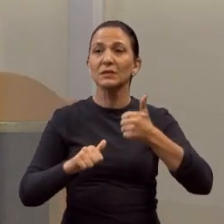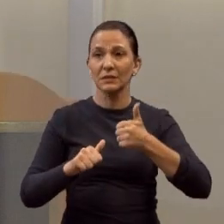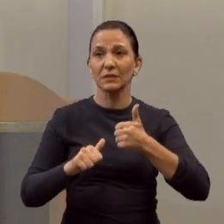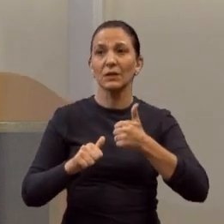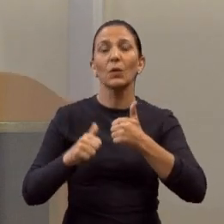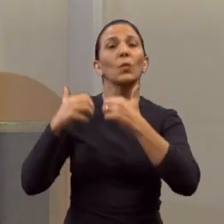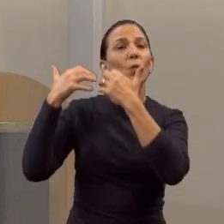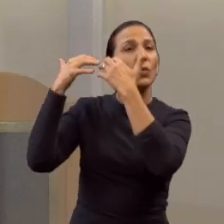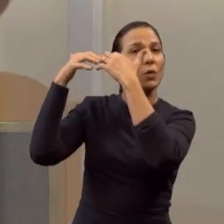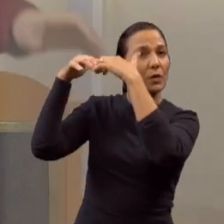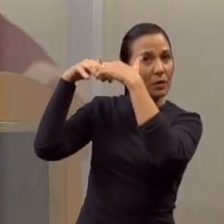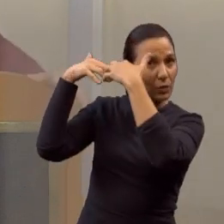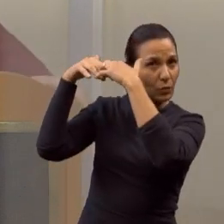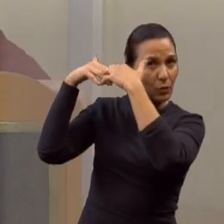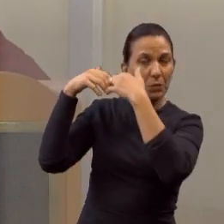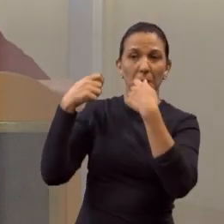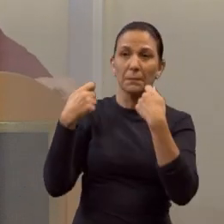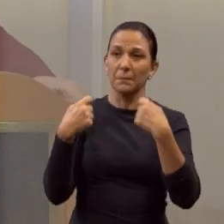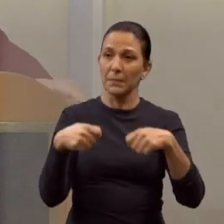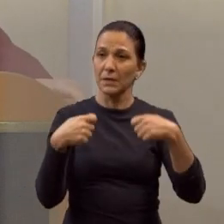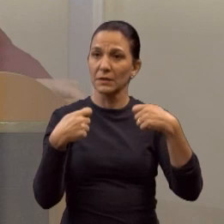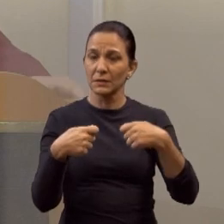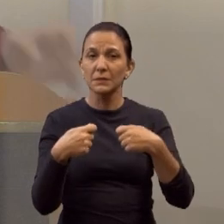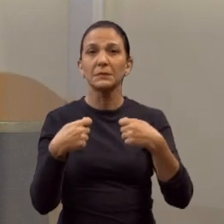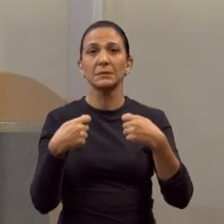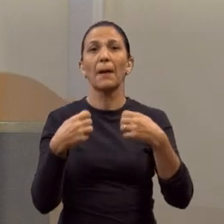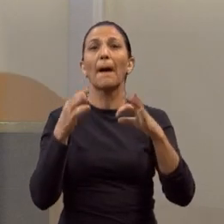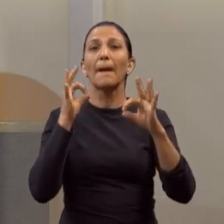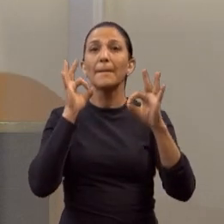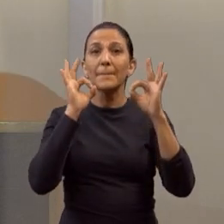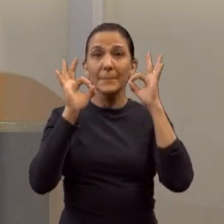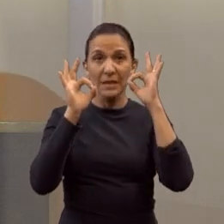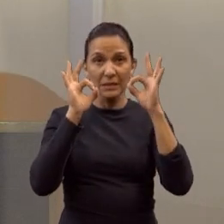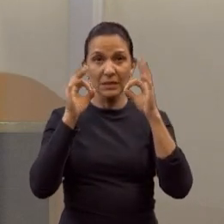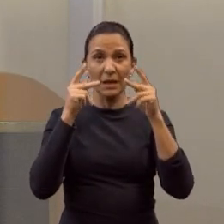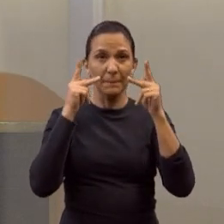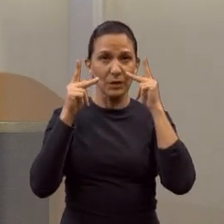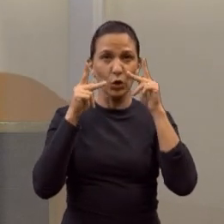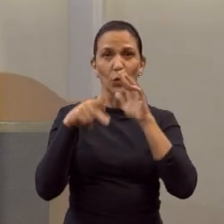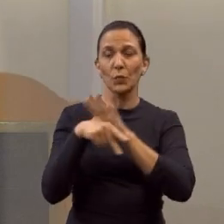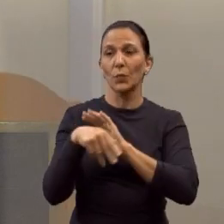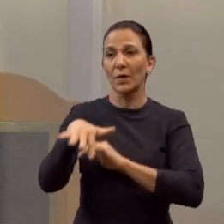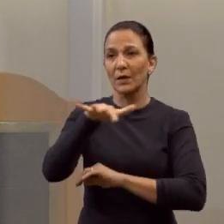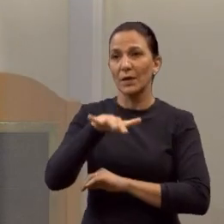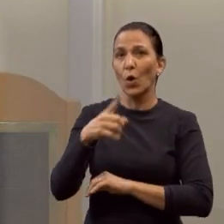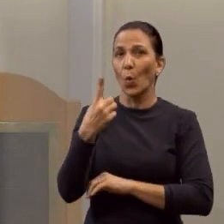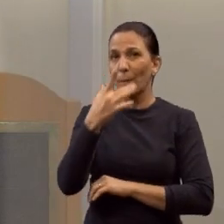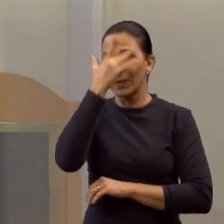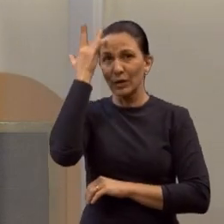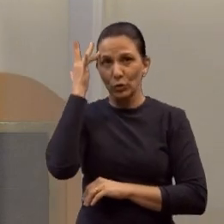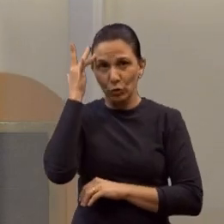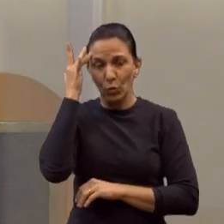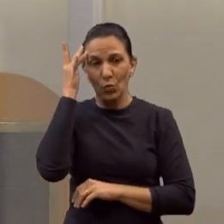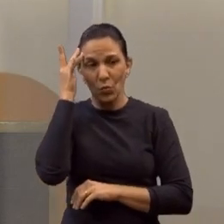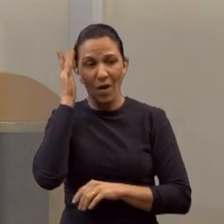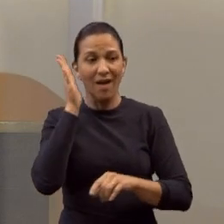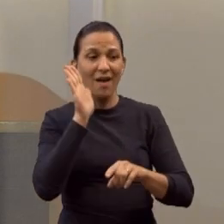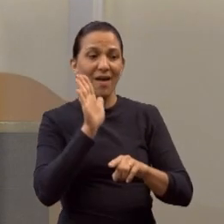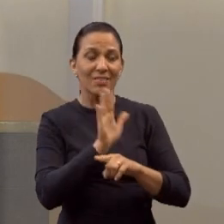neurológicas, né, que precisam ser feitas pelo psiquiatra. Só tem um psiquiatra que atende no centro, e ele vai 2 vezes por